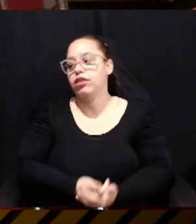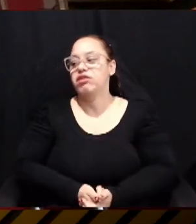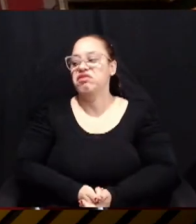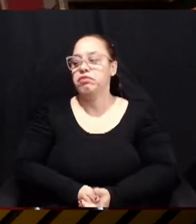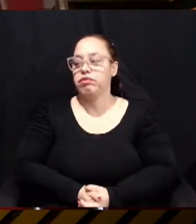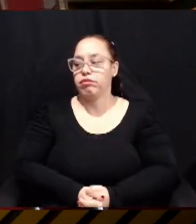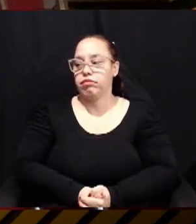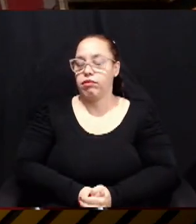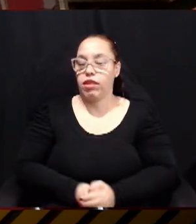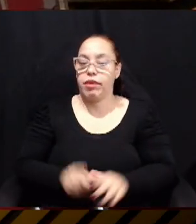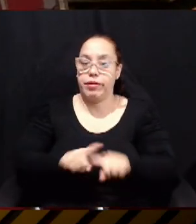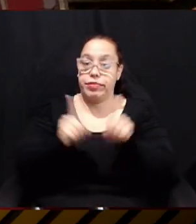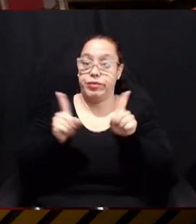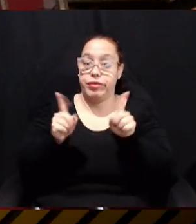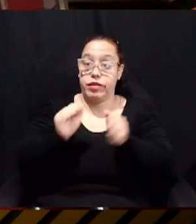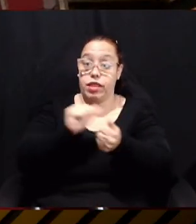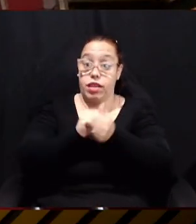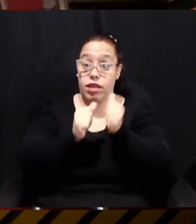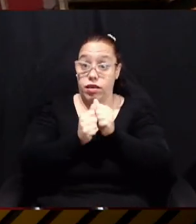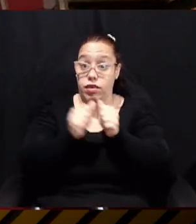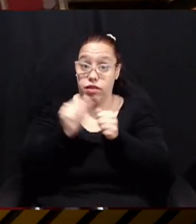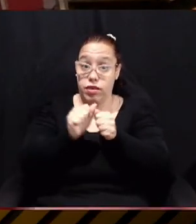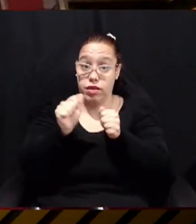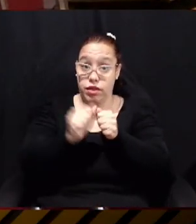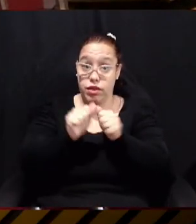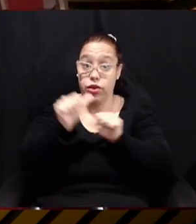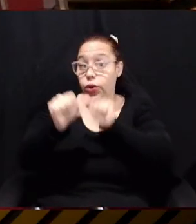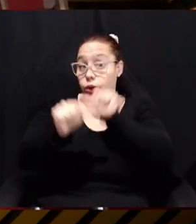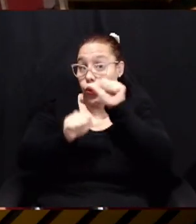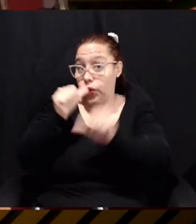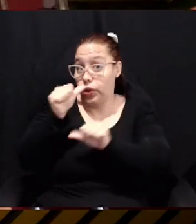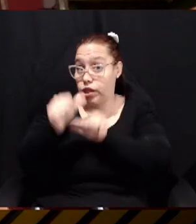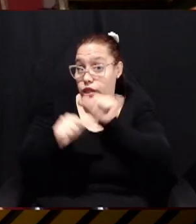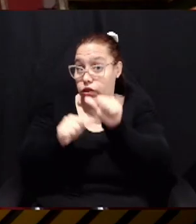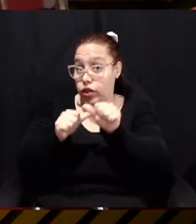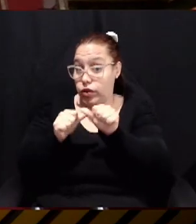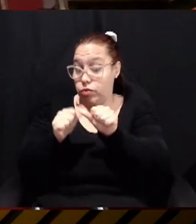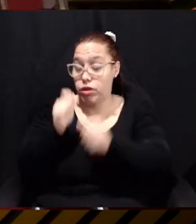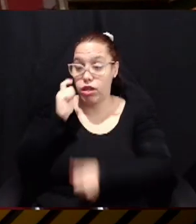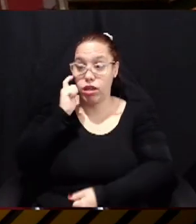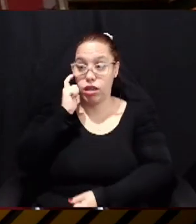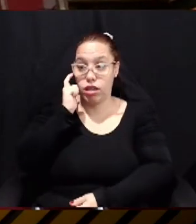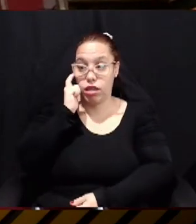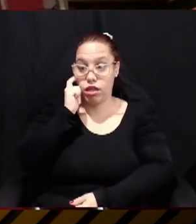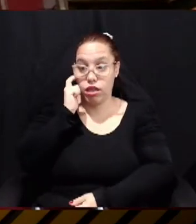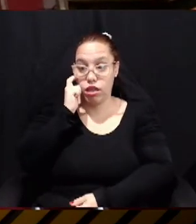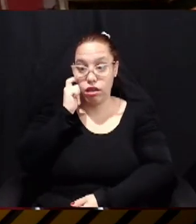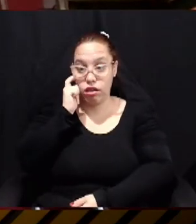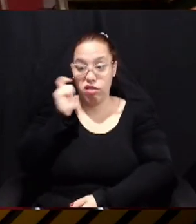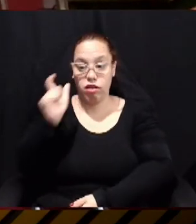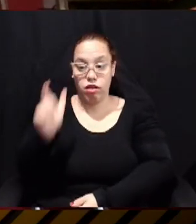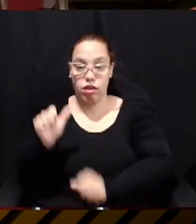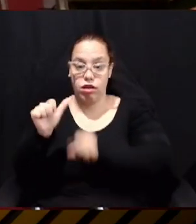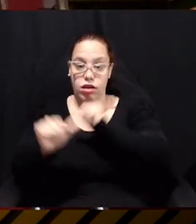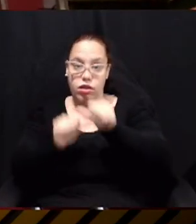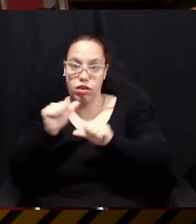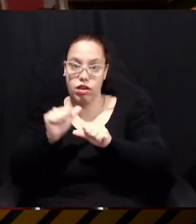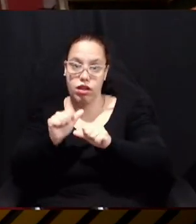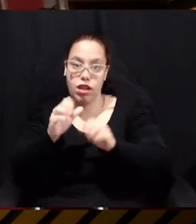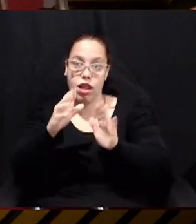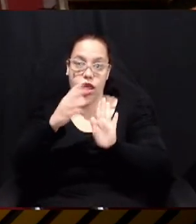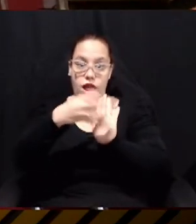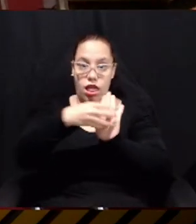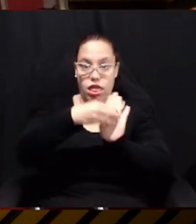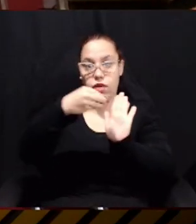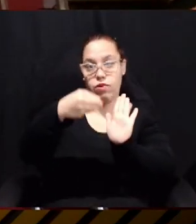Porém, a adaptação que a gente fez no quadrinho foi de transformar essa personagem para o mundo da moda, ao invés da